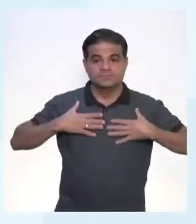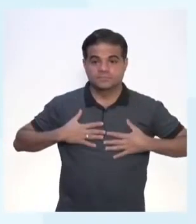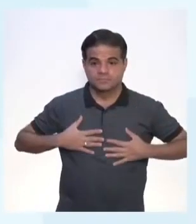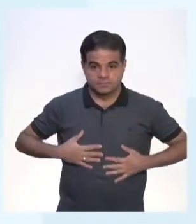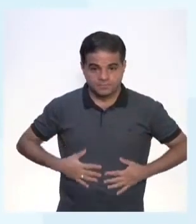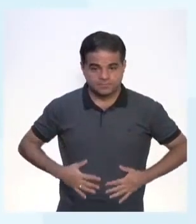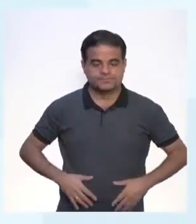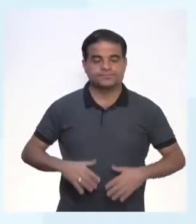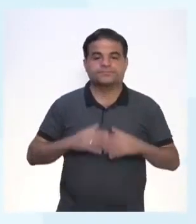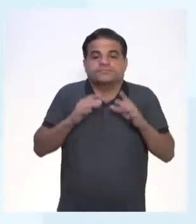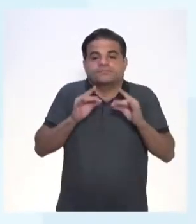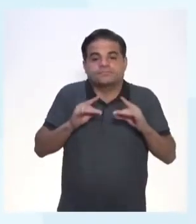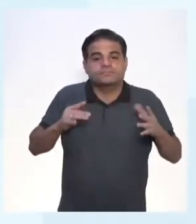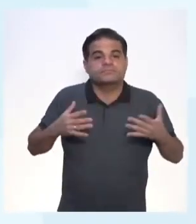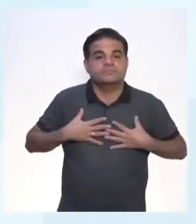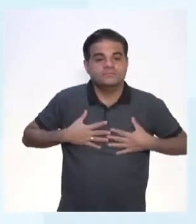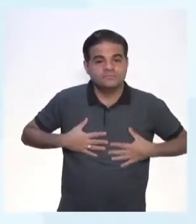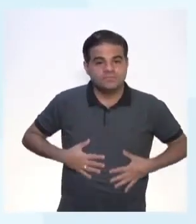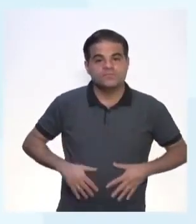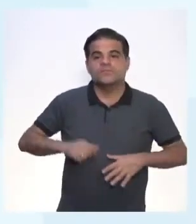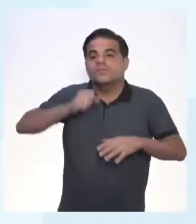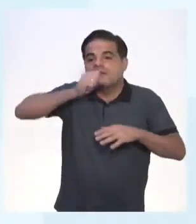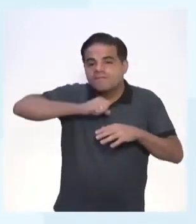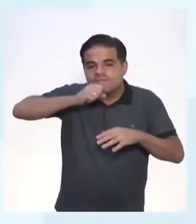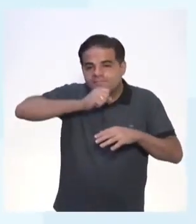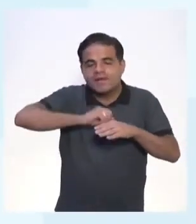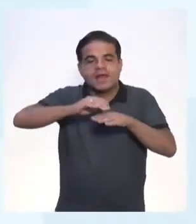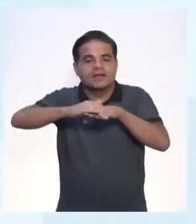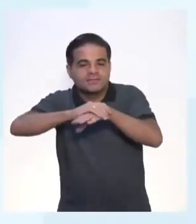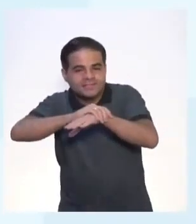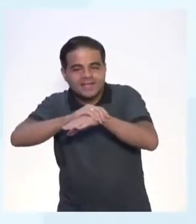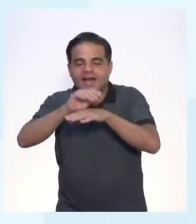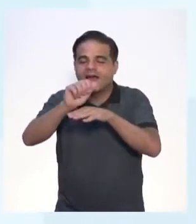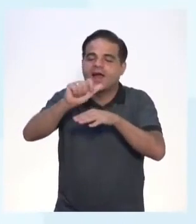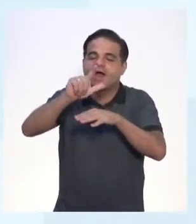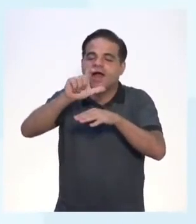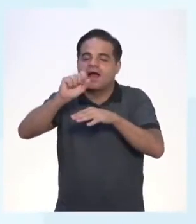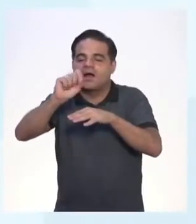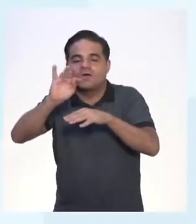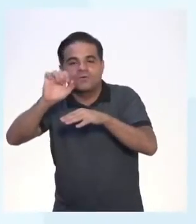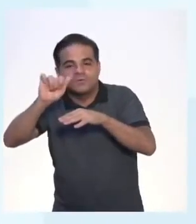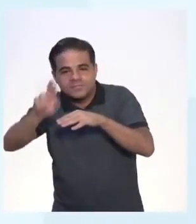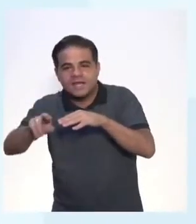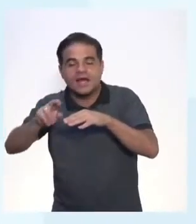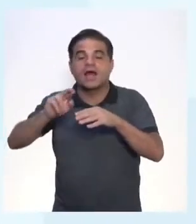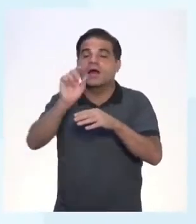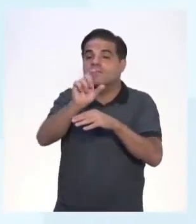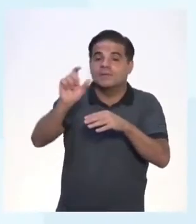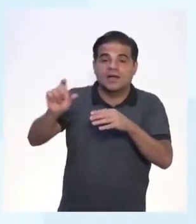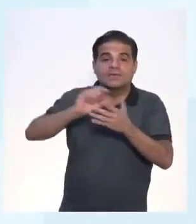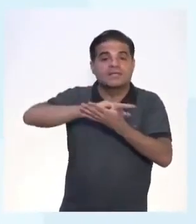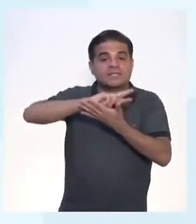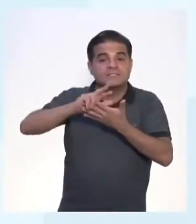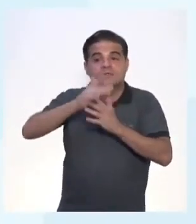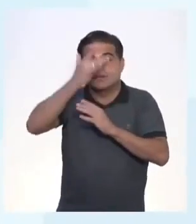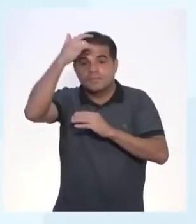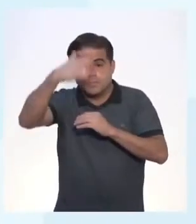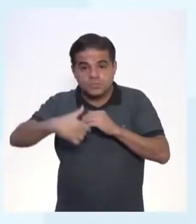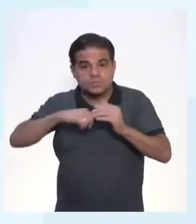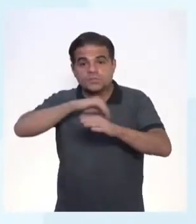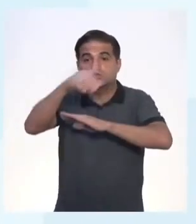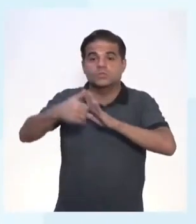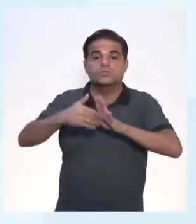confortável, meu velho all-star, descoladinho. Então, as palavras elas não estão só caracterizando a pessoa, estão caracterizando tudo que está